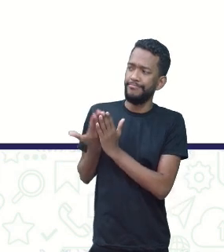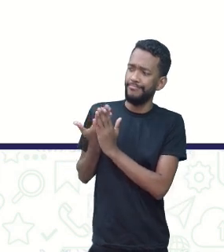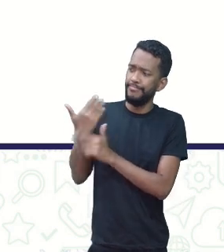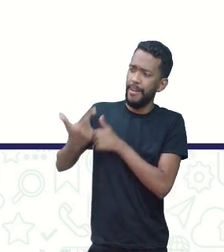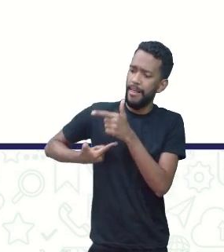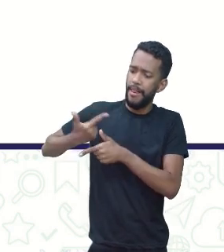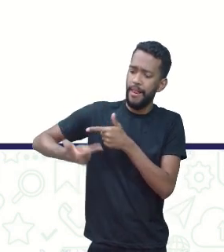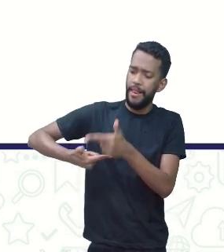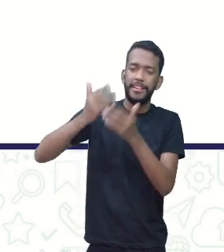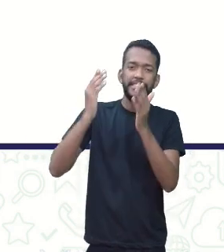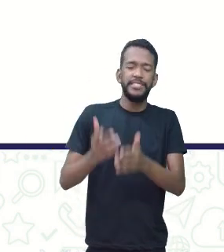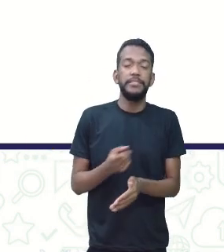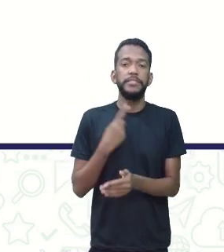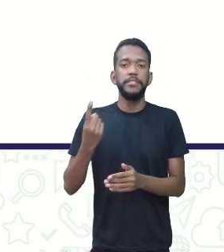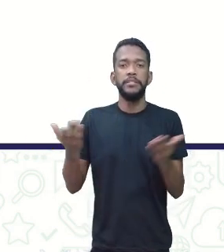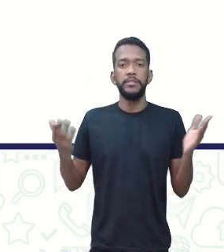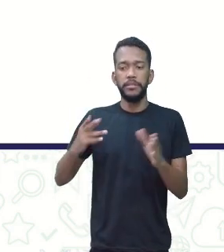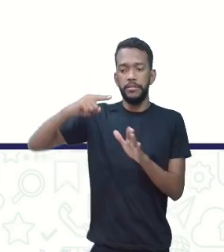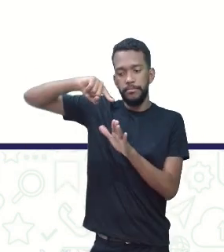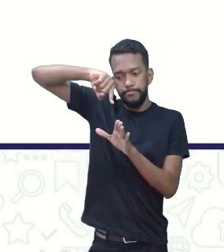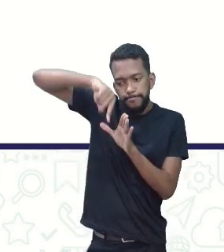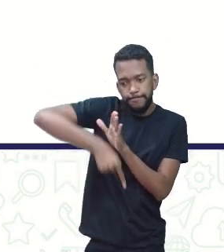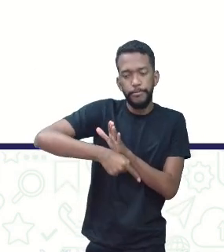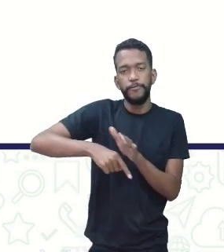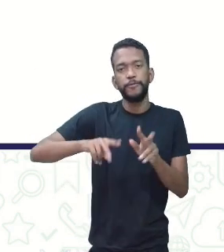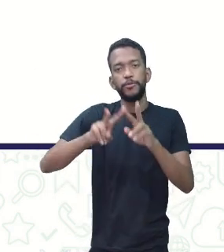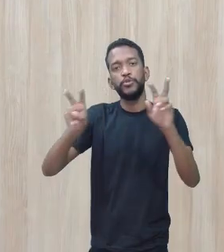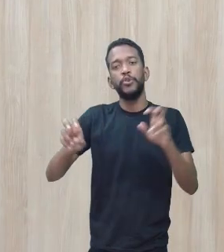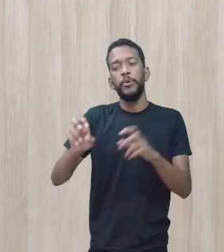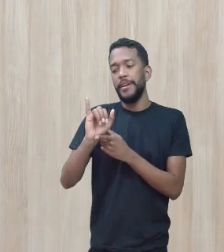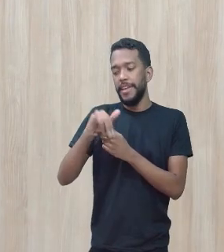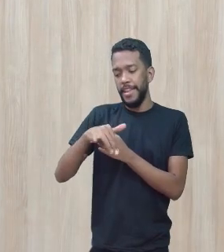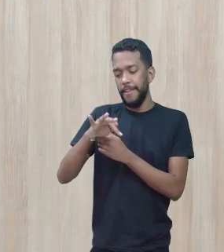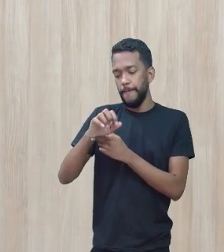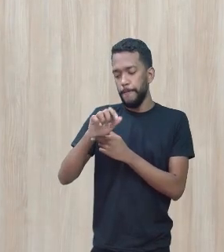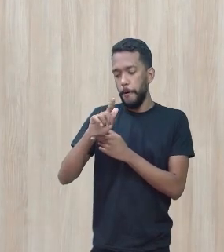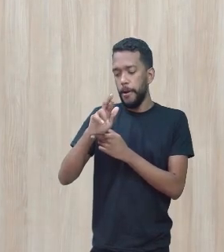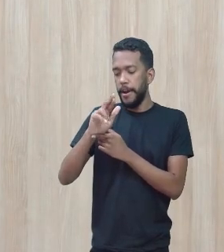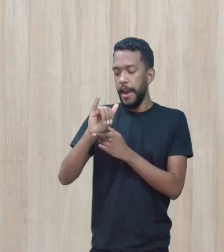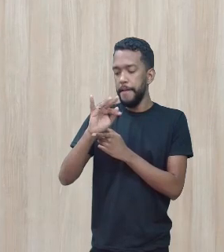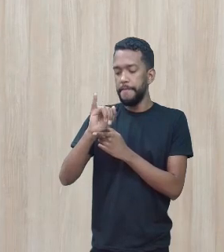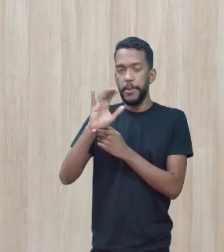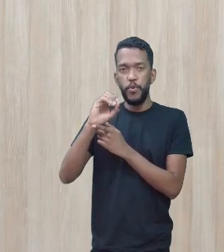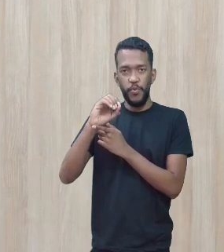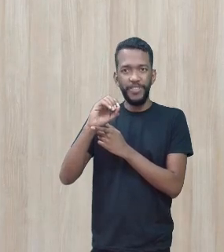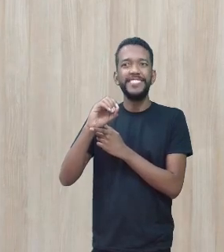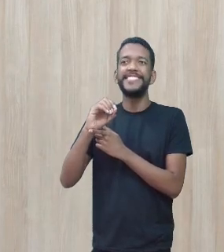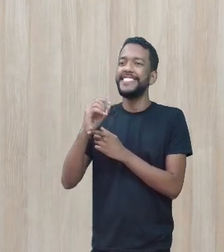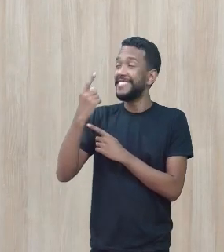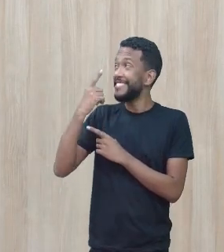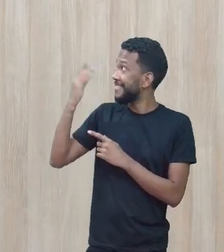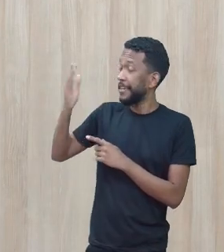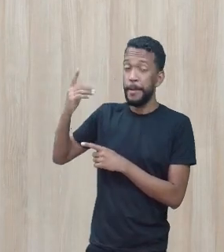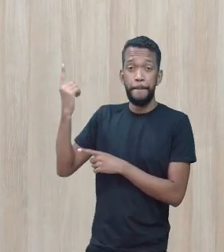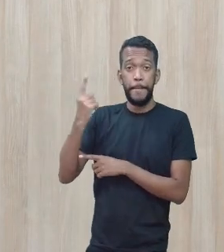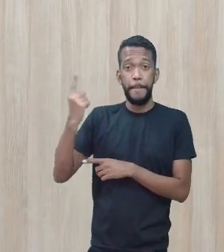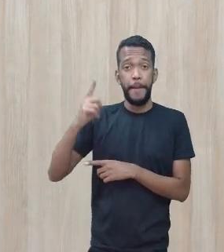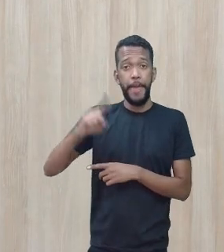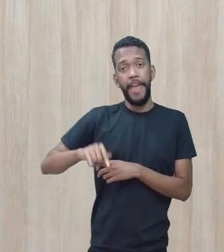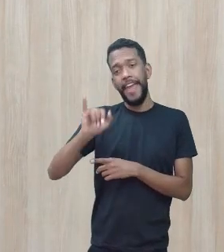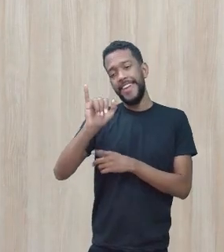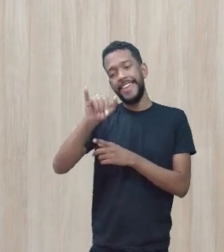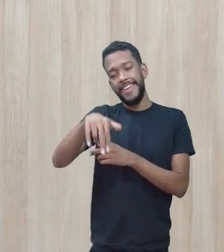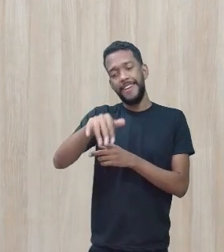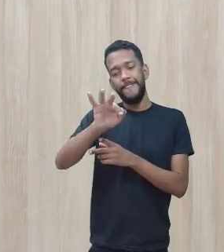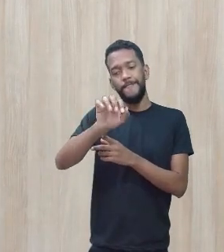dar uma mergulhada na ideia de infográficos. O primeiro exemplo que eu coloquei aqui para vocês já é a leitura de um infográfico que a